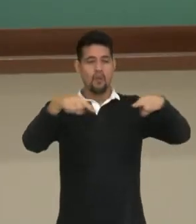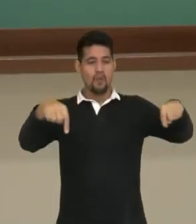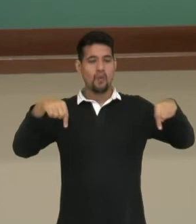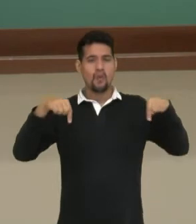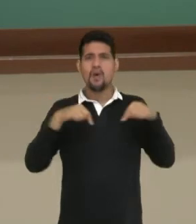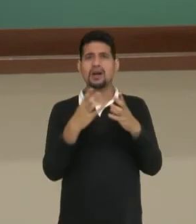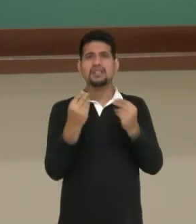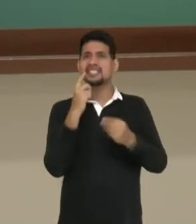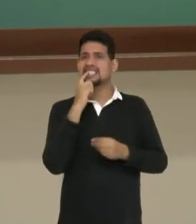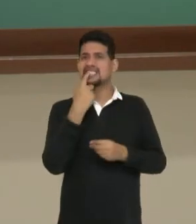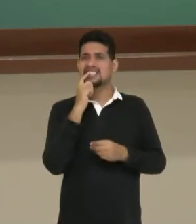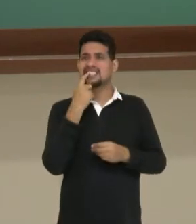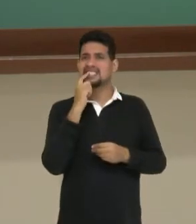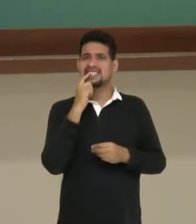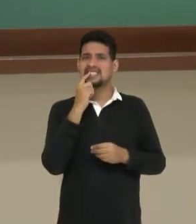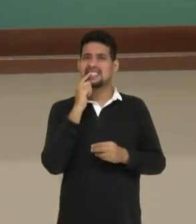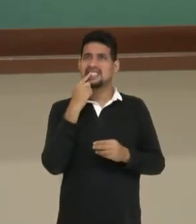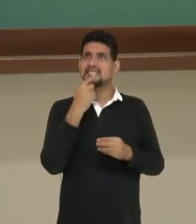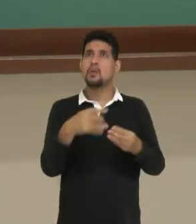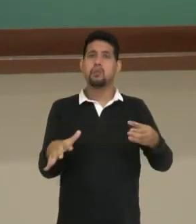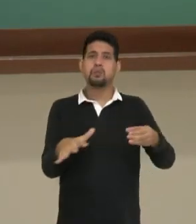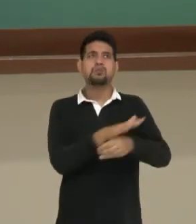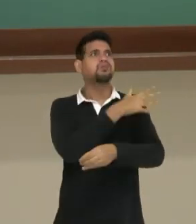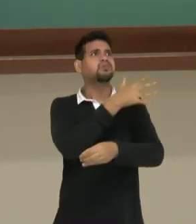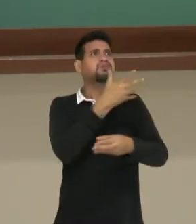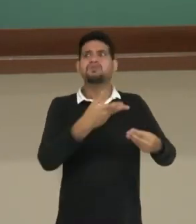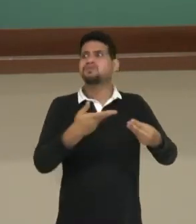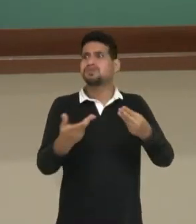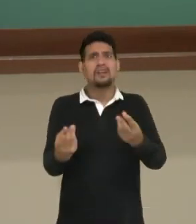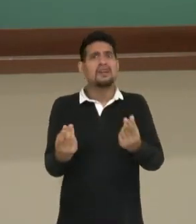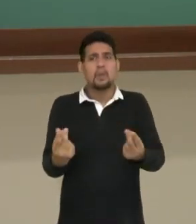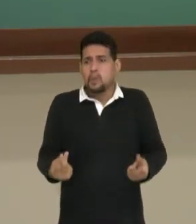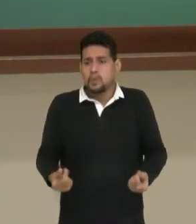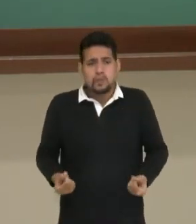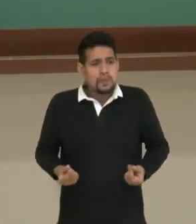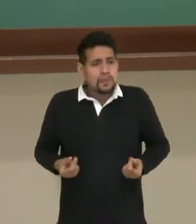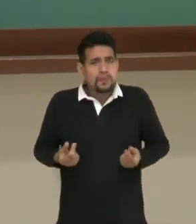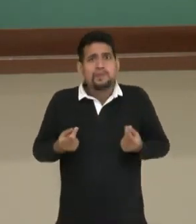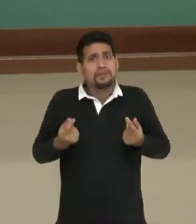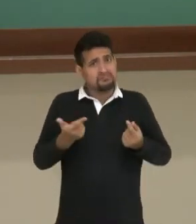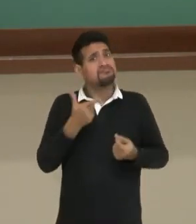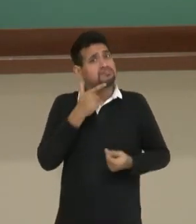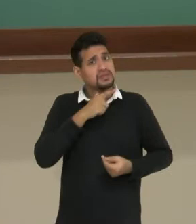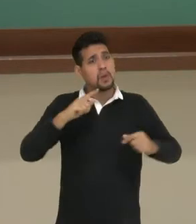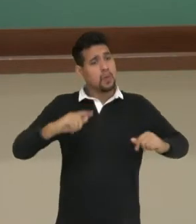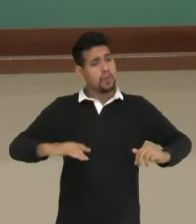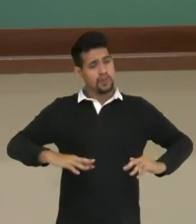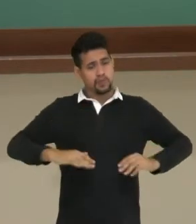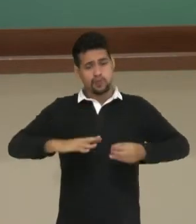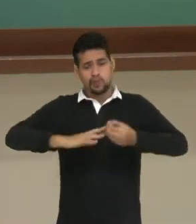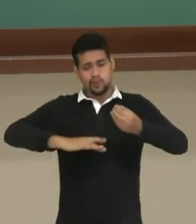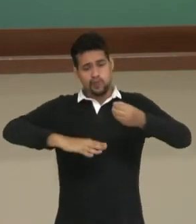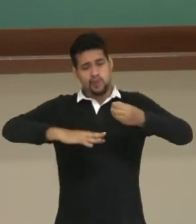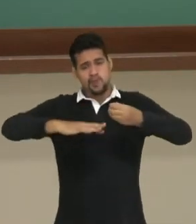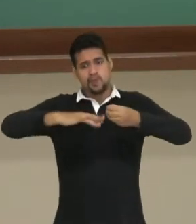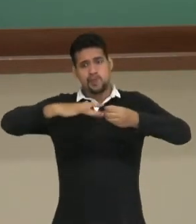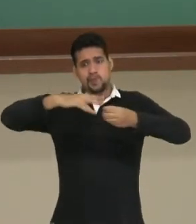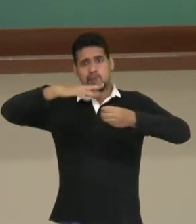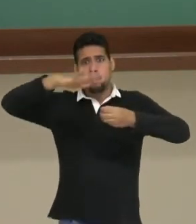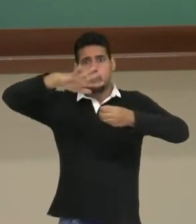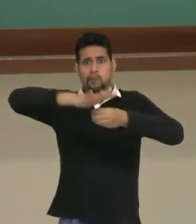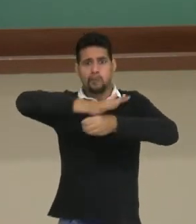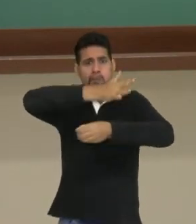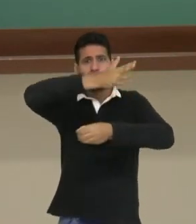ouro como resgate. E havia tanta riqueza naquela região que realmente eles conseguiram encher esse quarto de ouro.